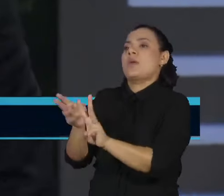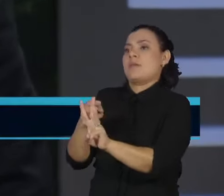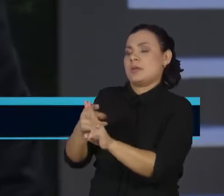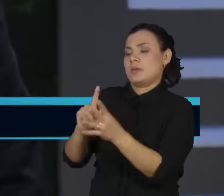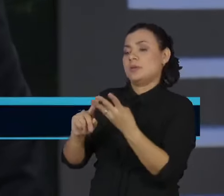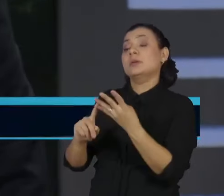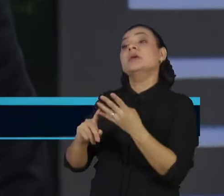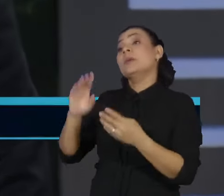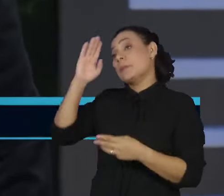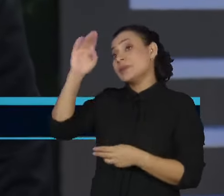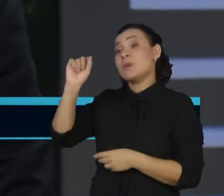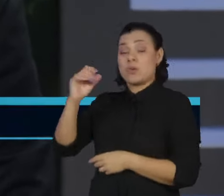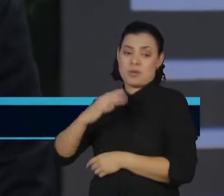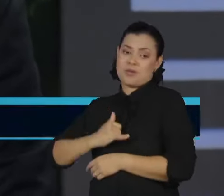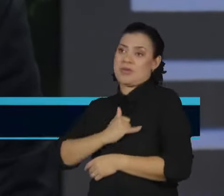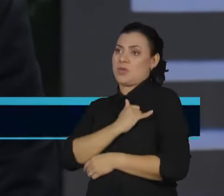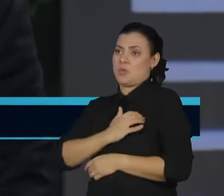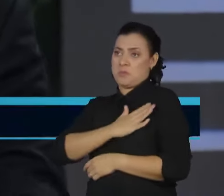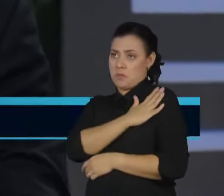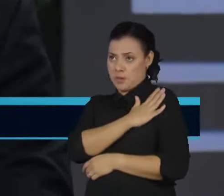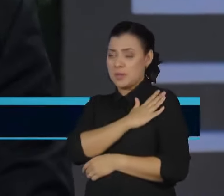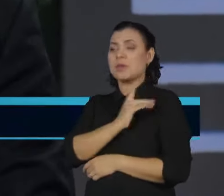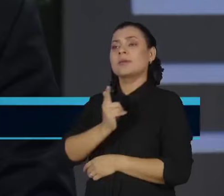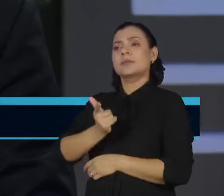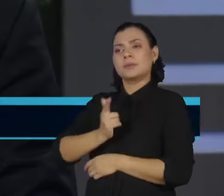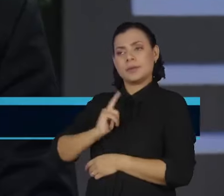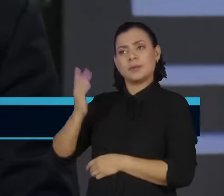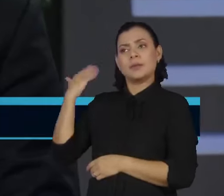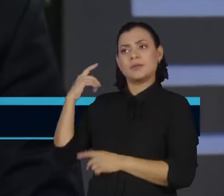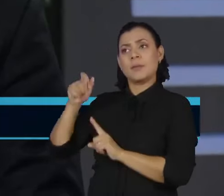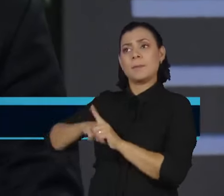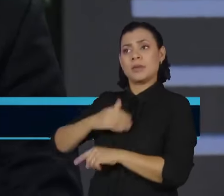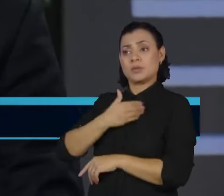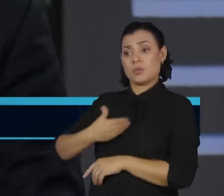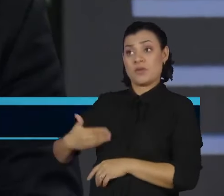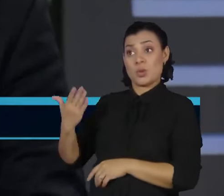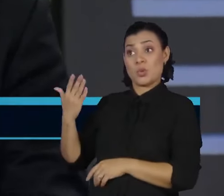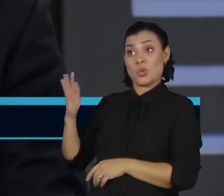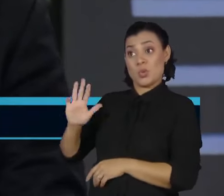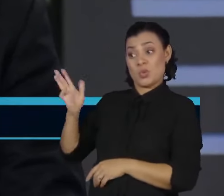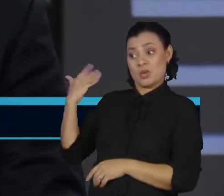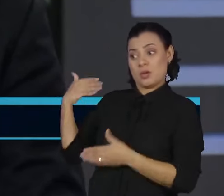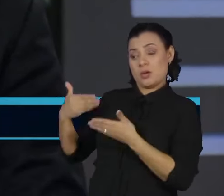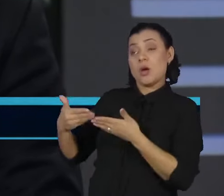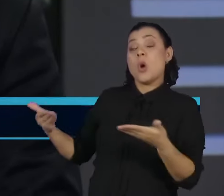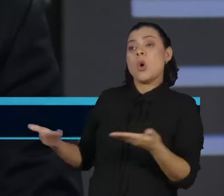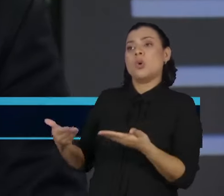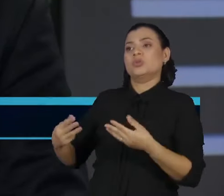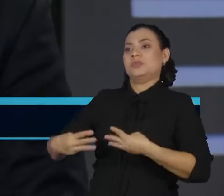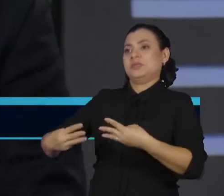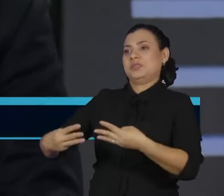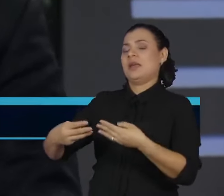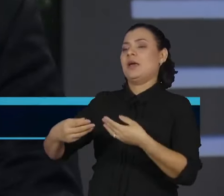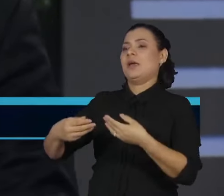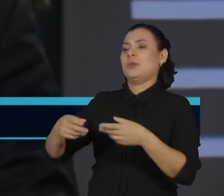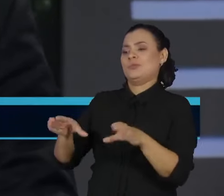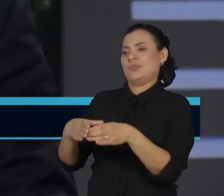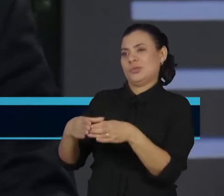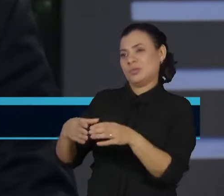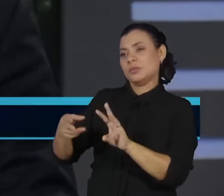próprios Yanomamis. Houve muito estardalhaço no início do governo Lula. Hoje, o Ministério dos Povos Indígenas, entre